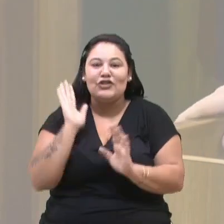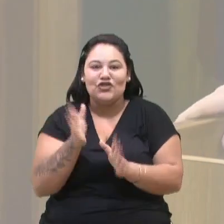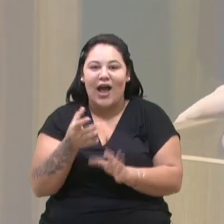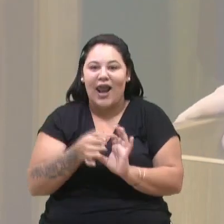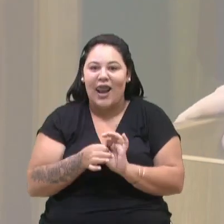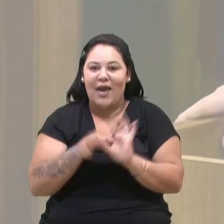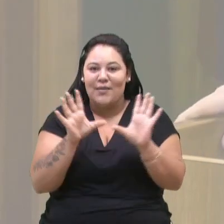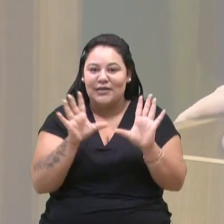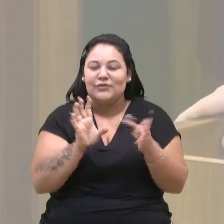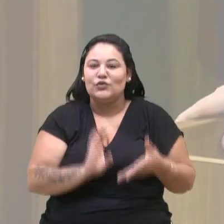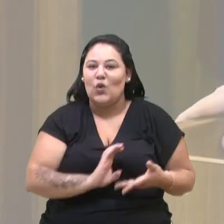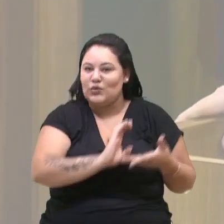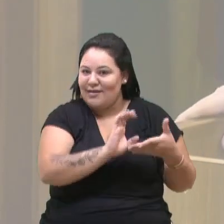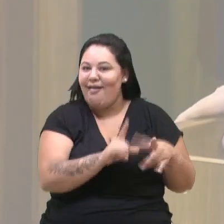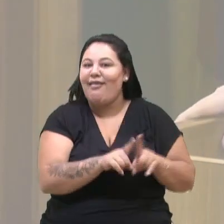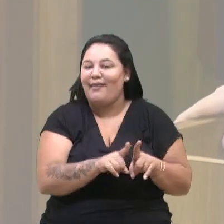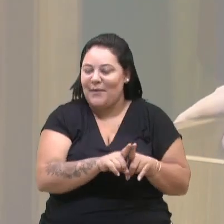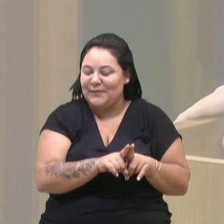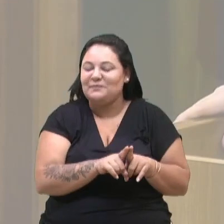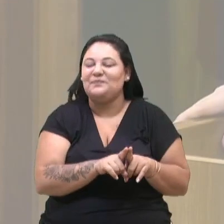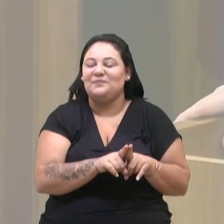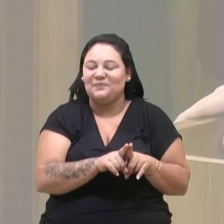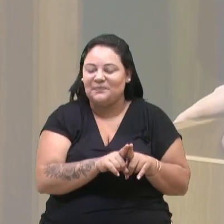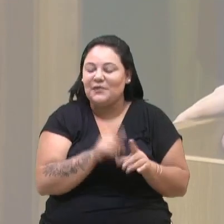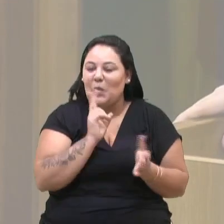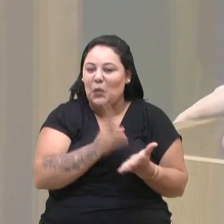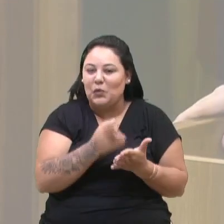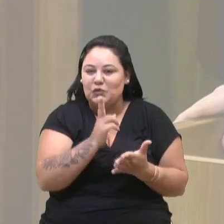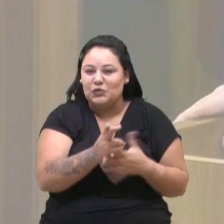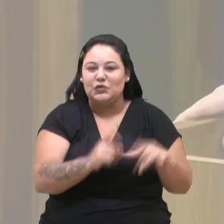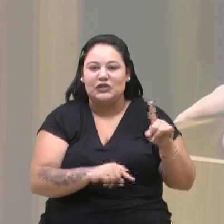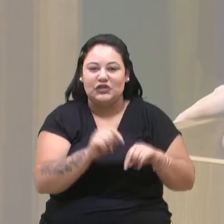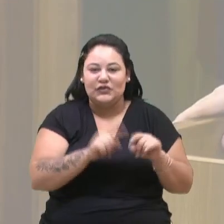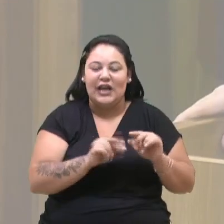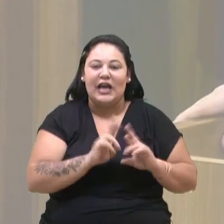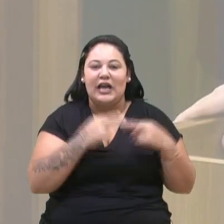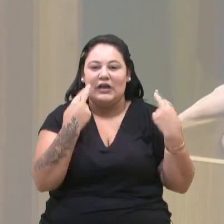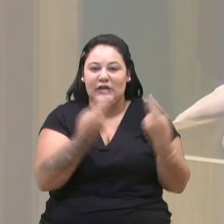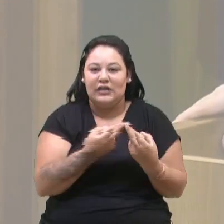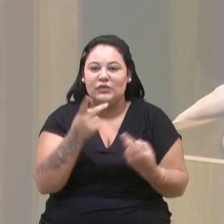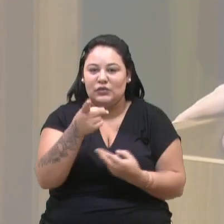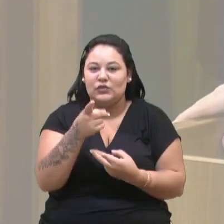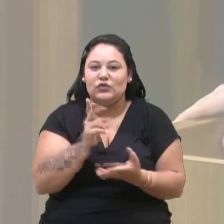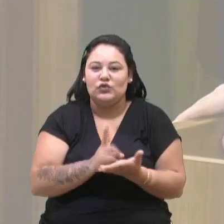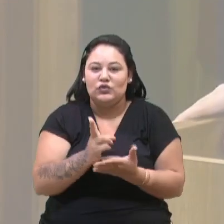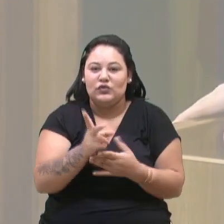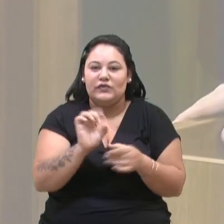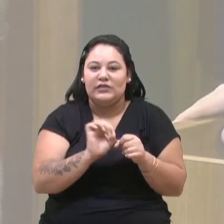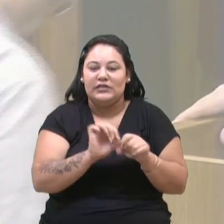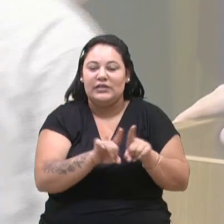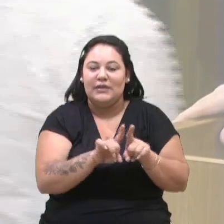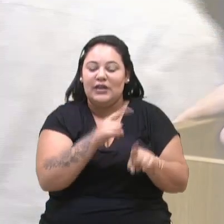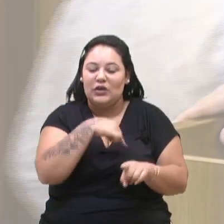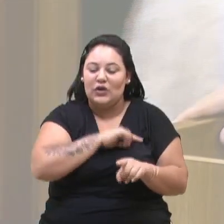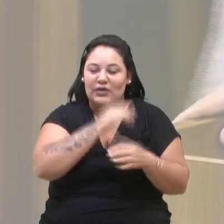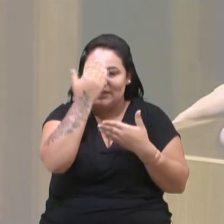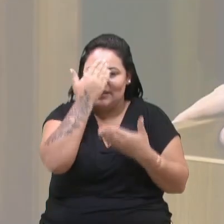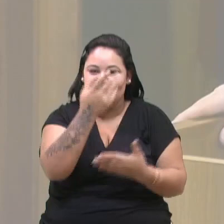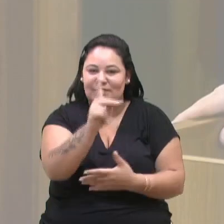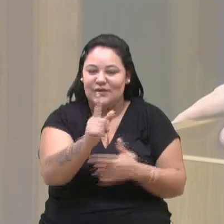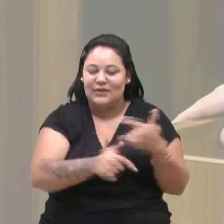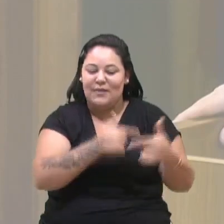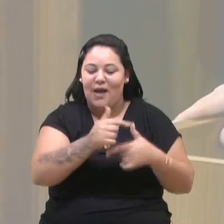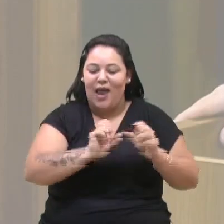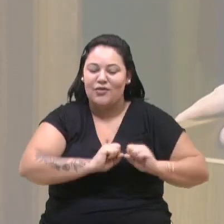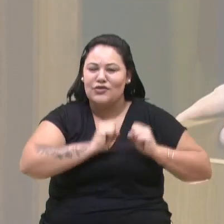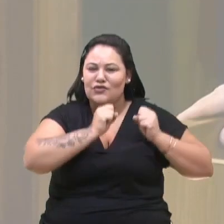aos conselhos, então, e seguindo as atividades, né, as reuniões que tem feito, e a gente agradece o seu trabalho, o seu empenho, a